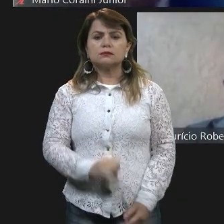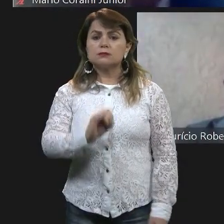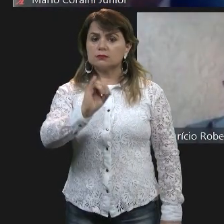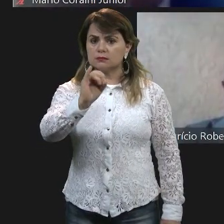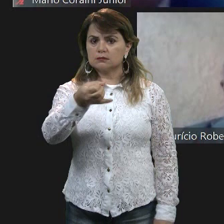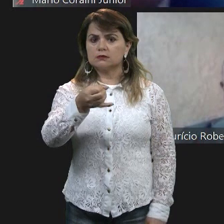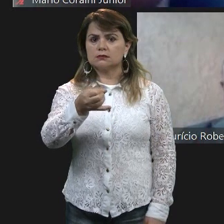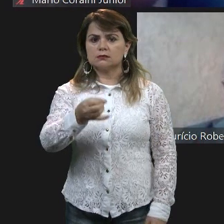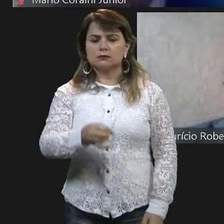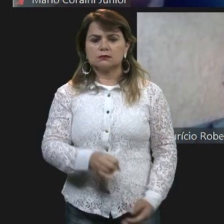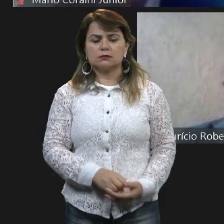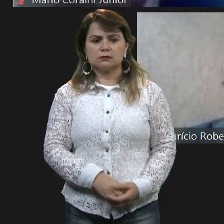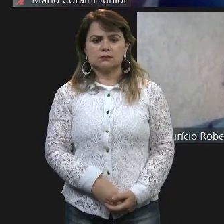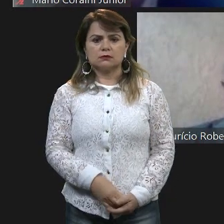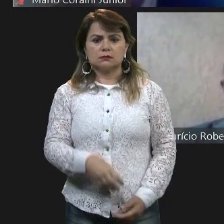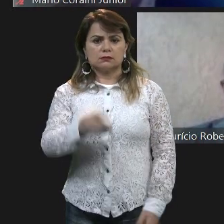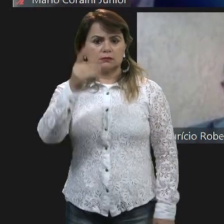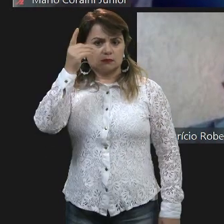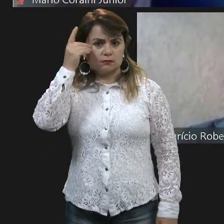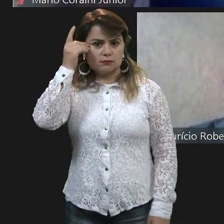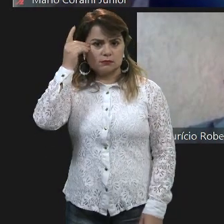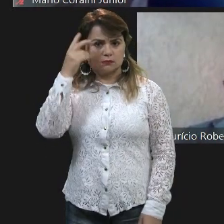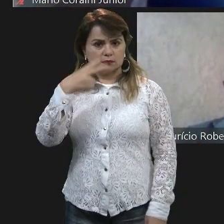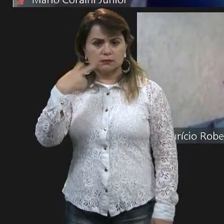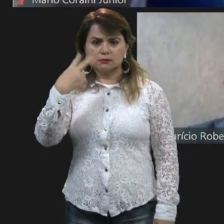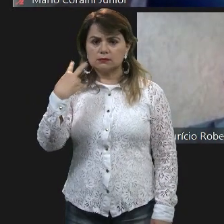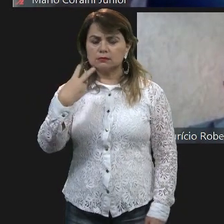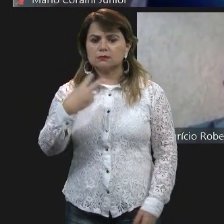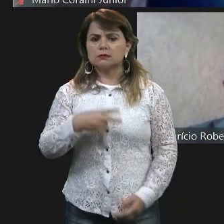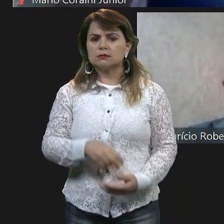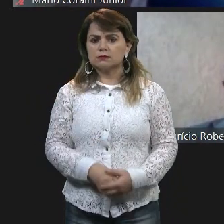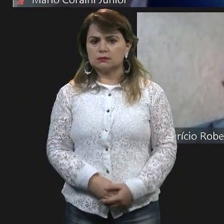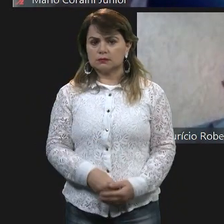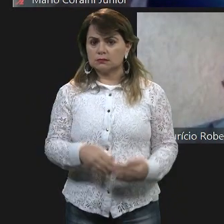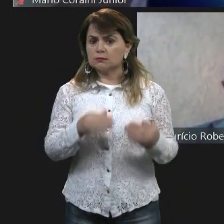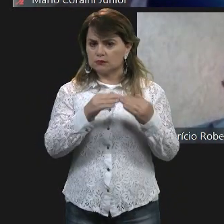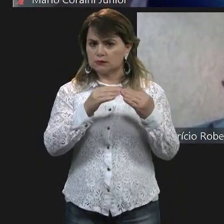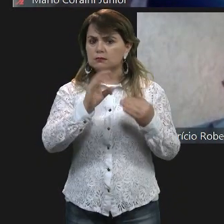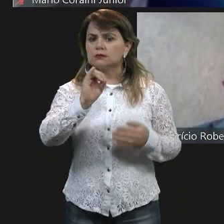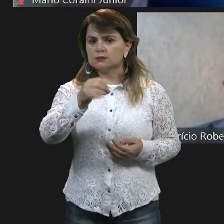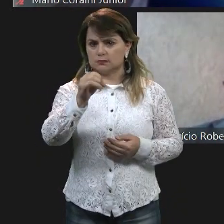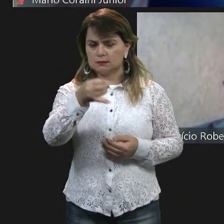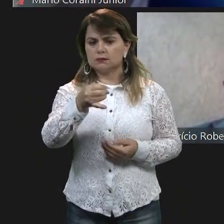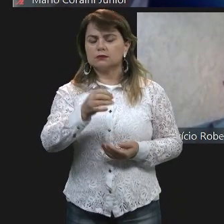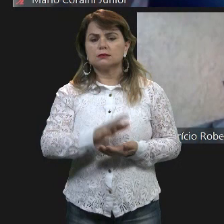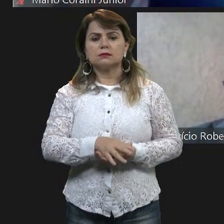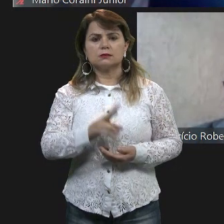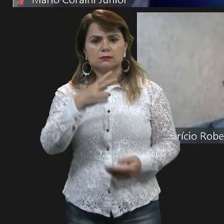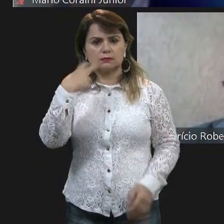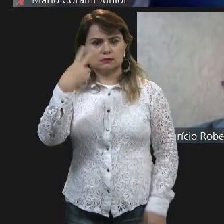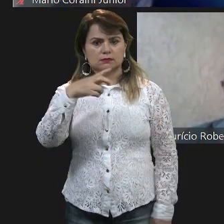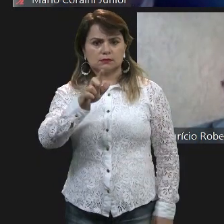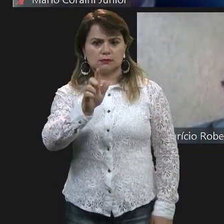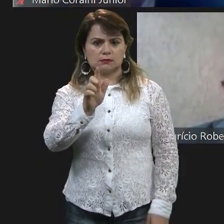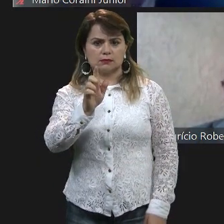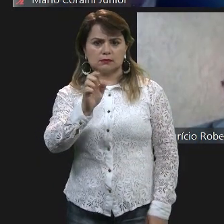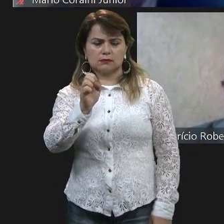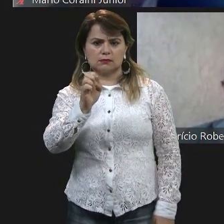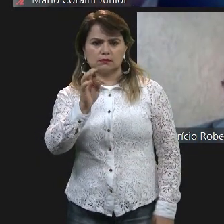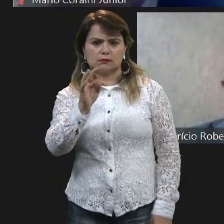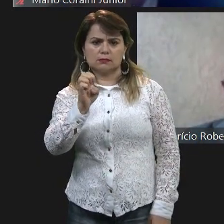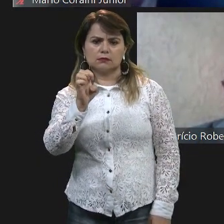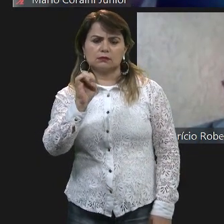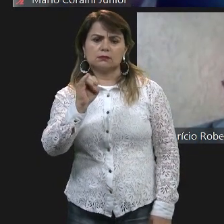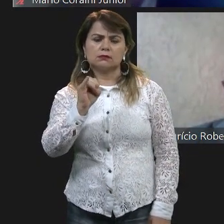Sim. Vereador Danilo da Saúde? Sim. Vereador Evandro Galete?